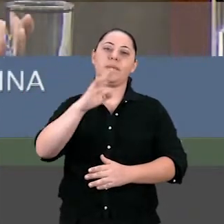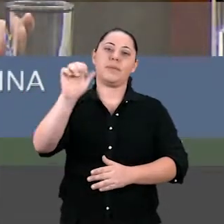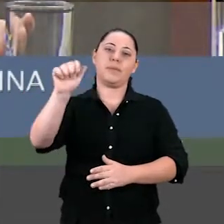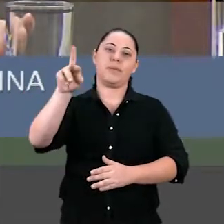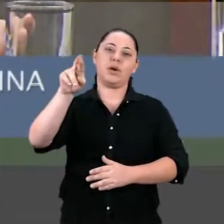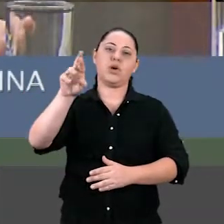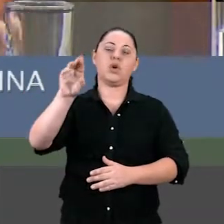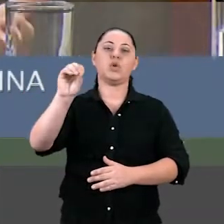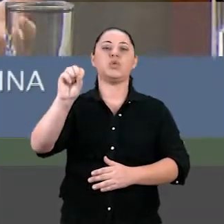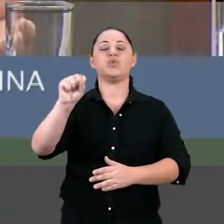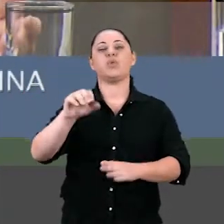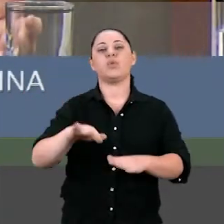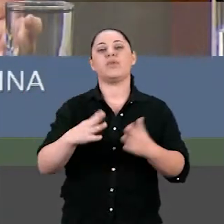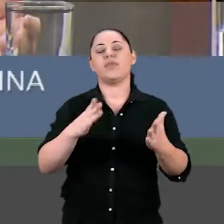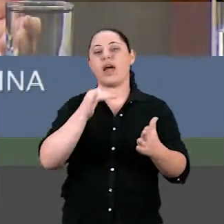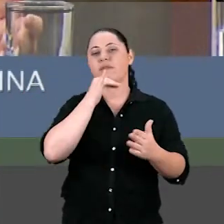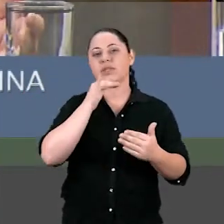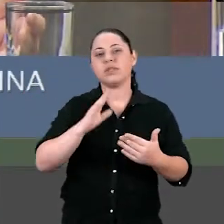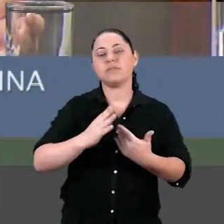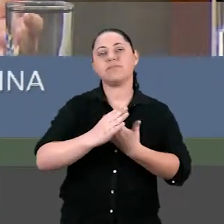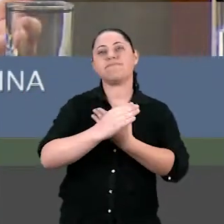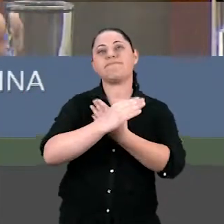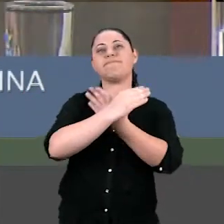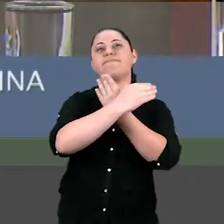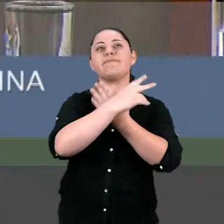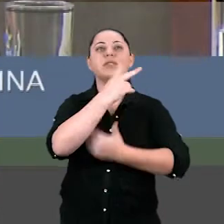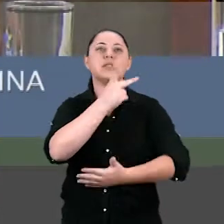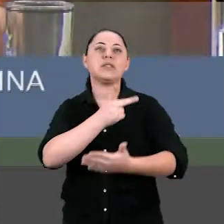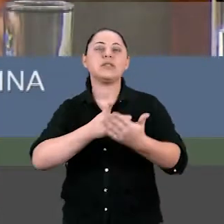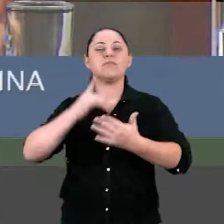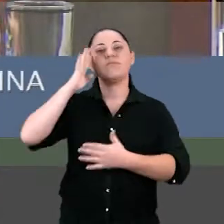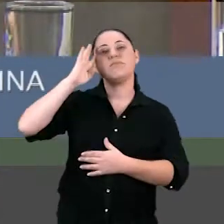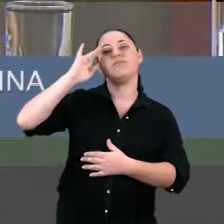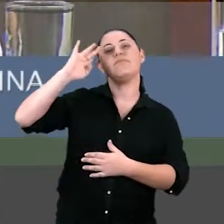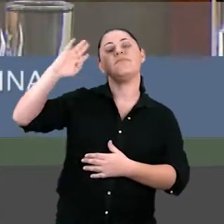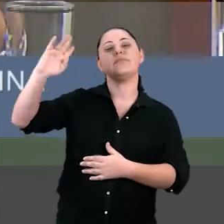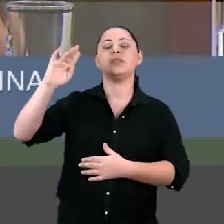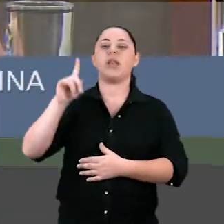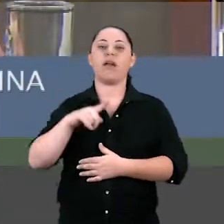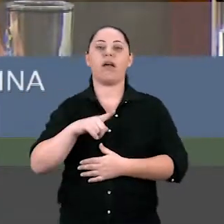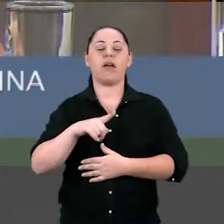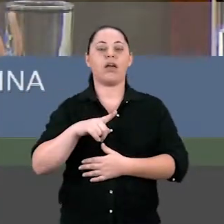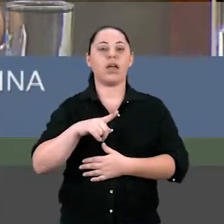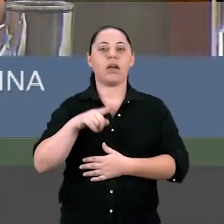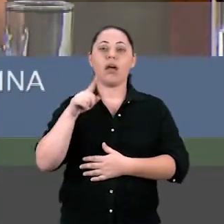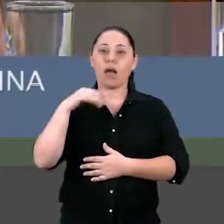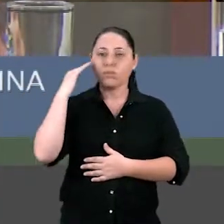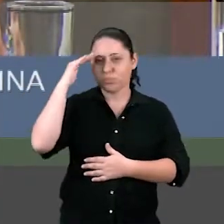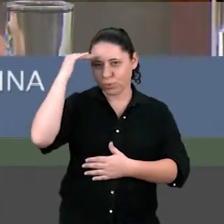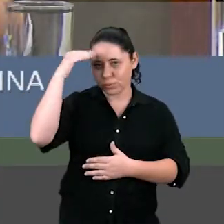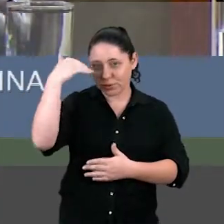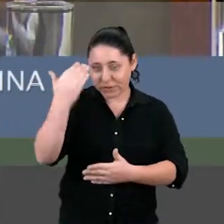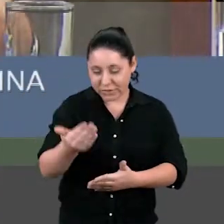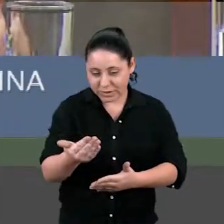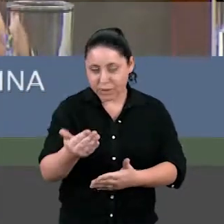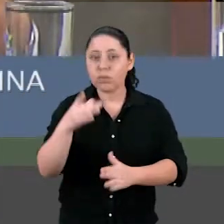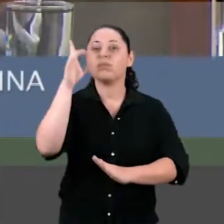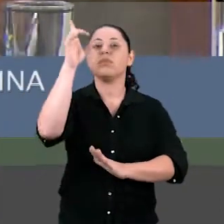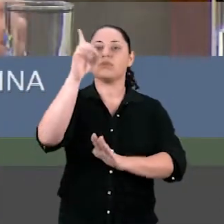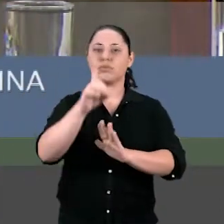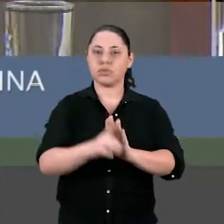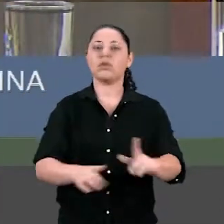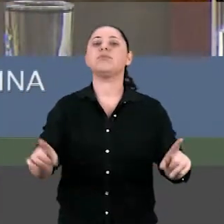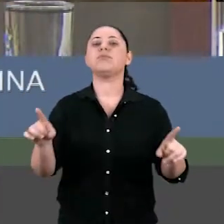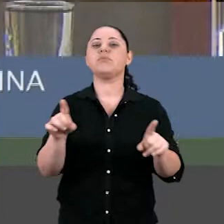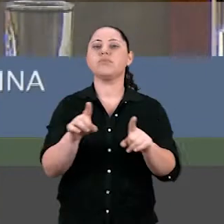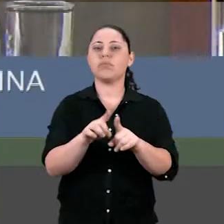das asas. Portanto, eu disse que o homenageado para o direito também era um voo